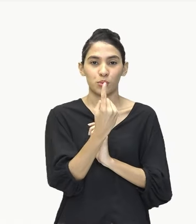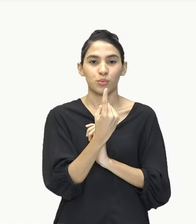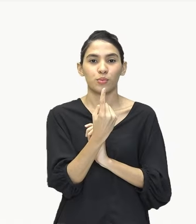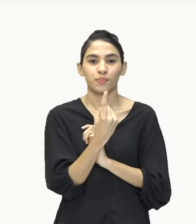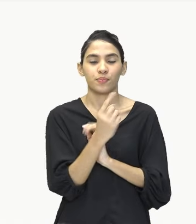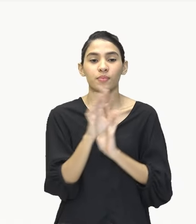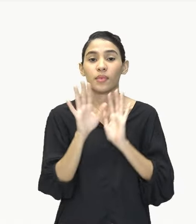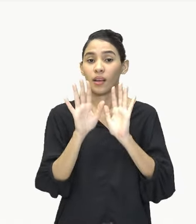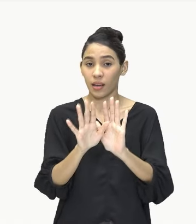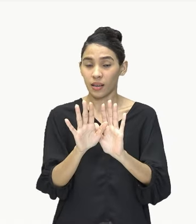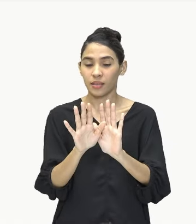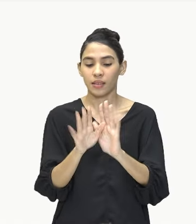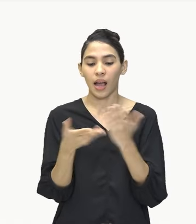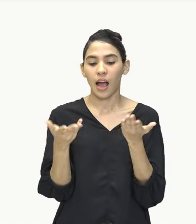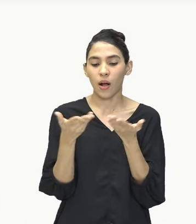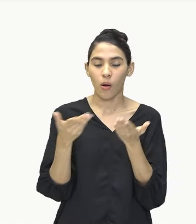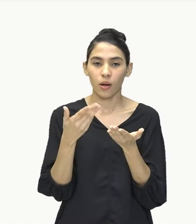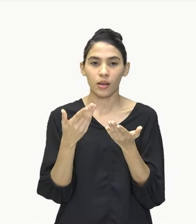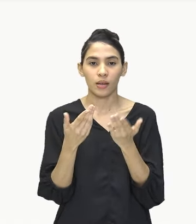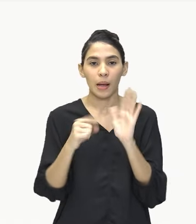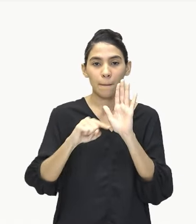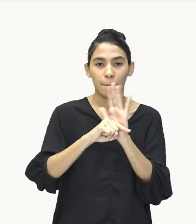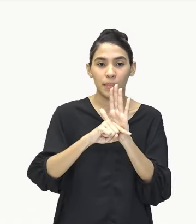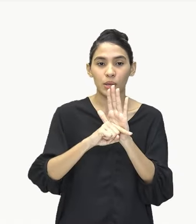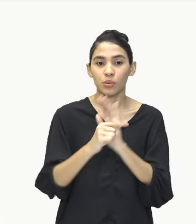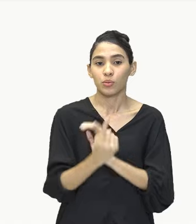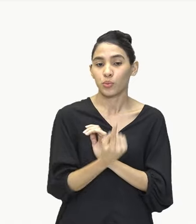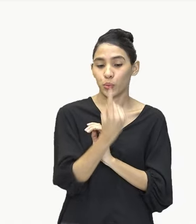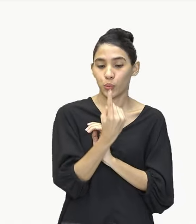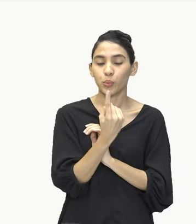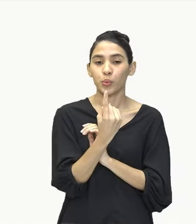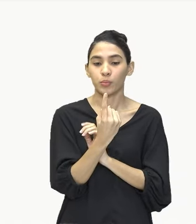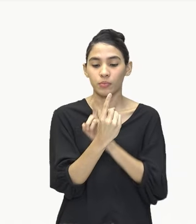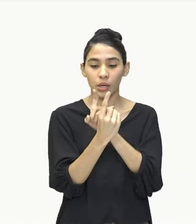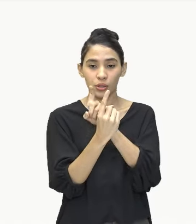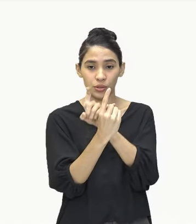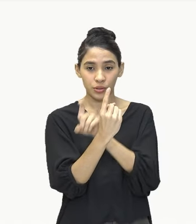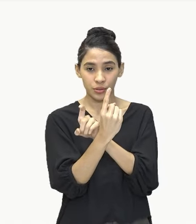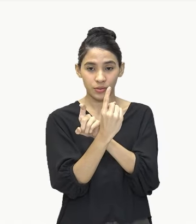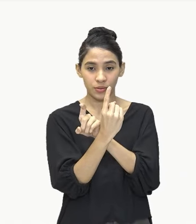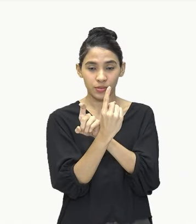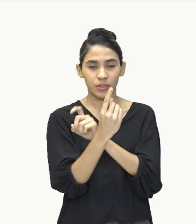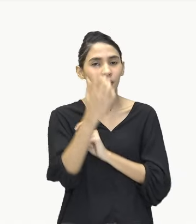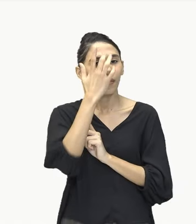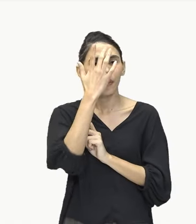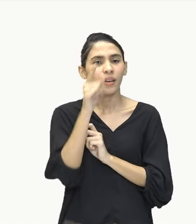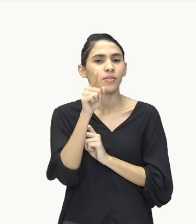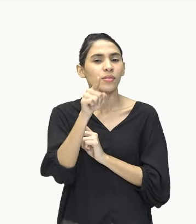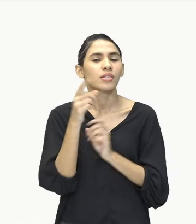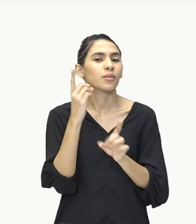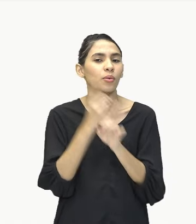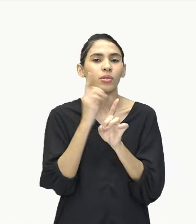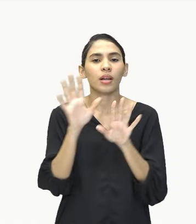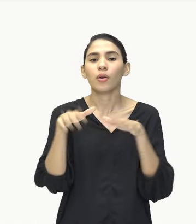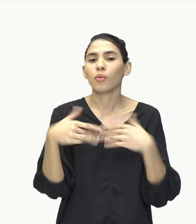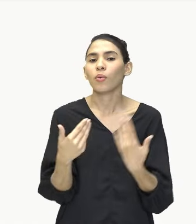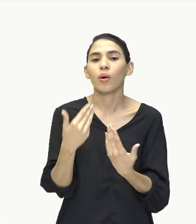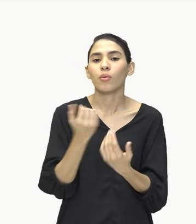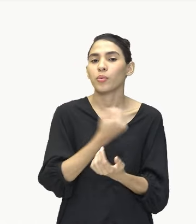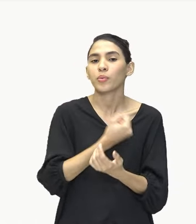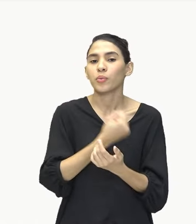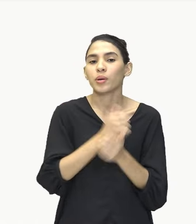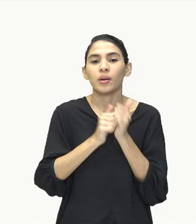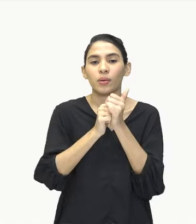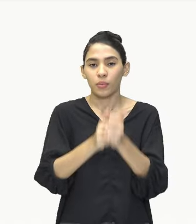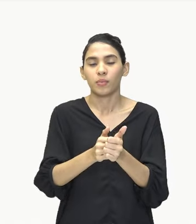Agora, que o menos 1, que o 1, na verdade, foi sinalizado, fica fácil você perceber qual é o número que